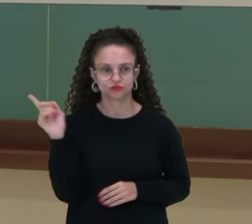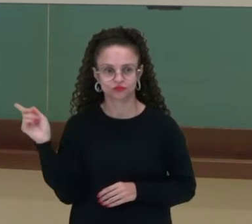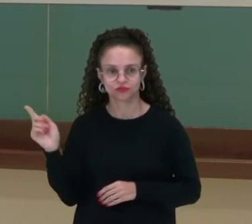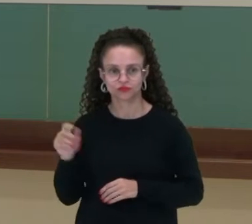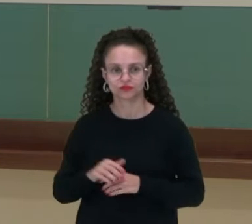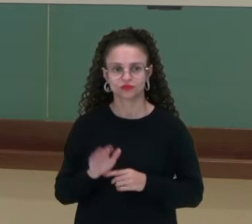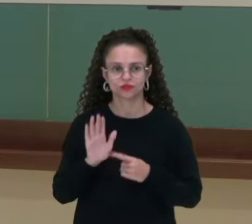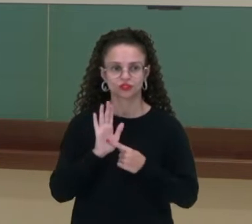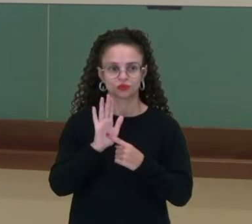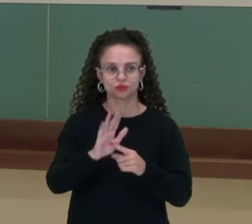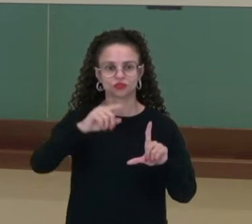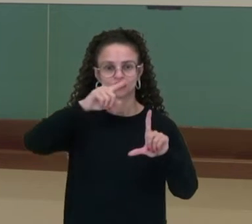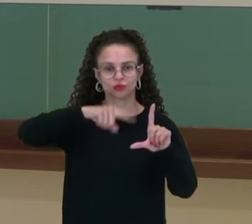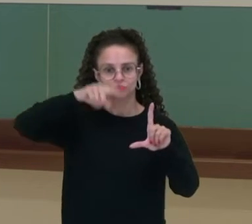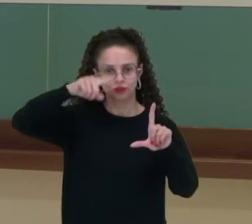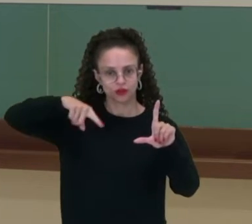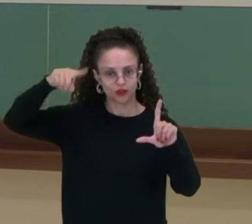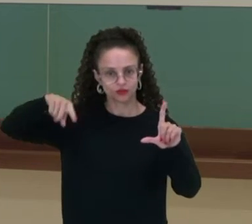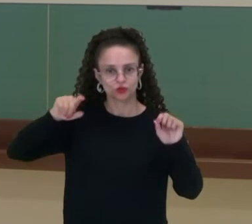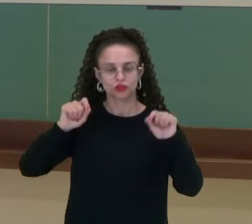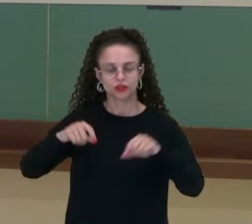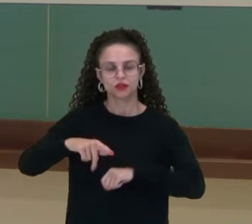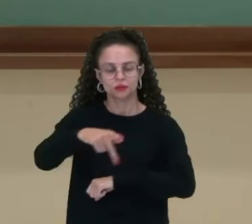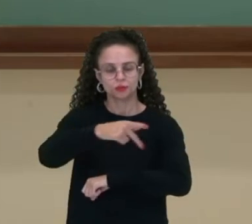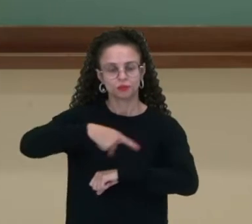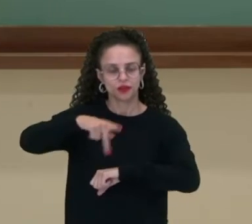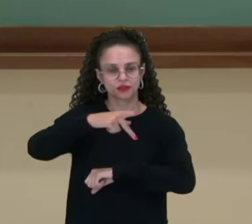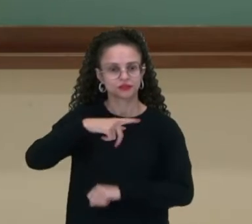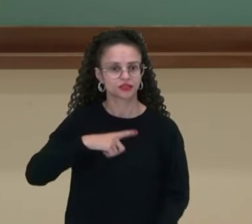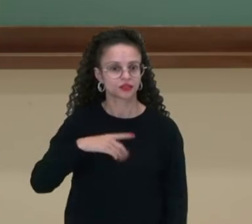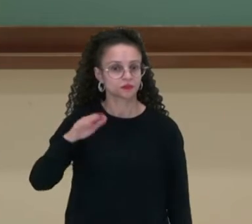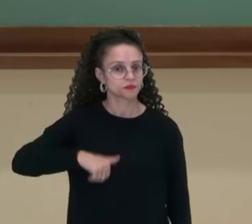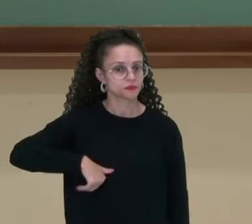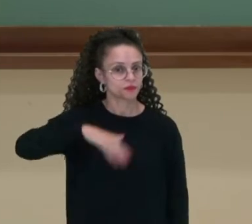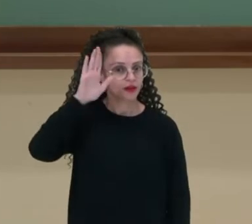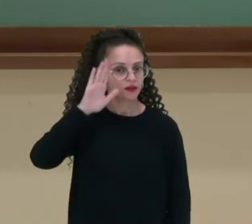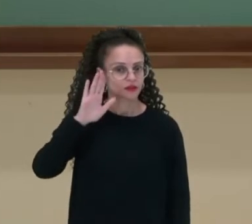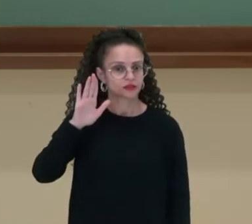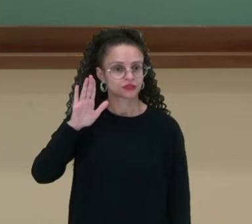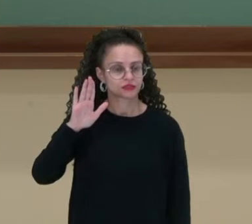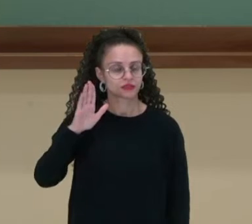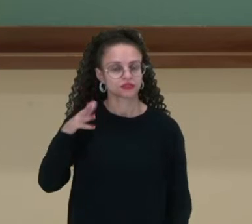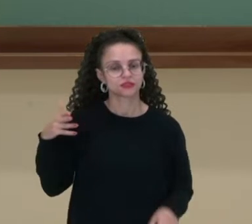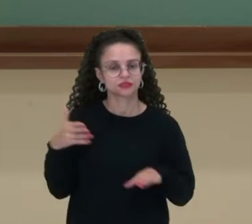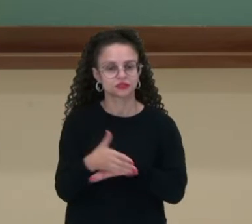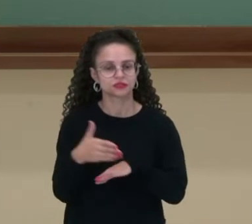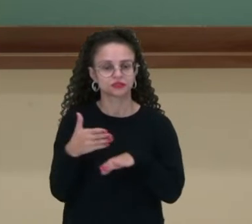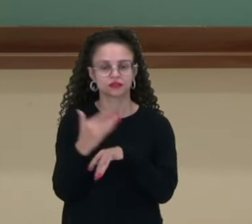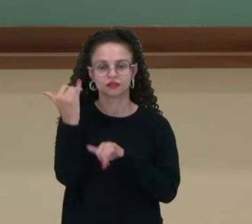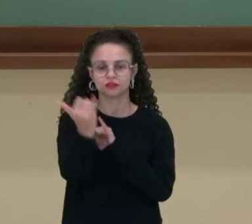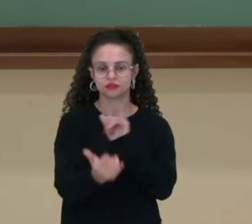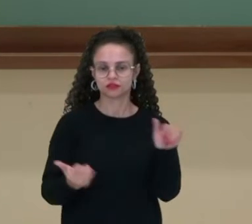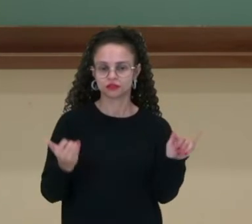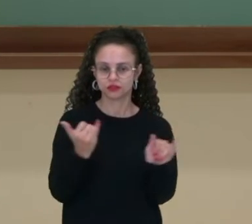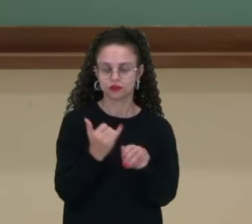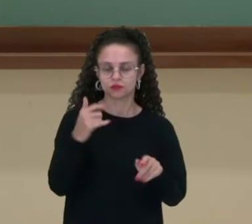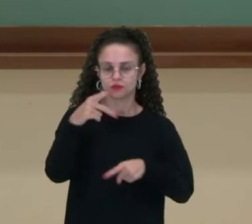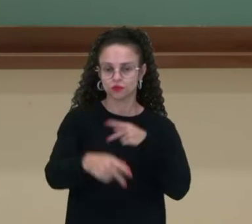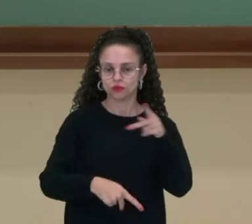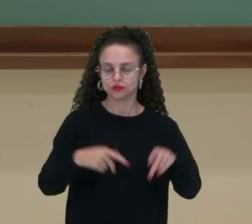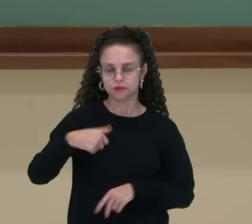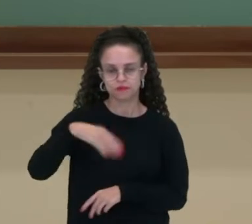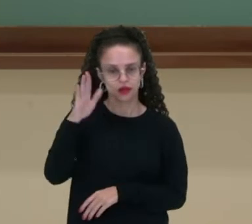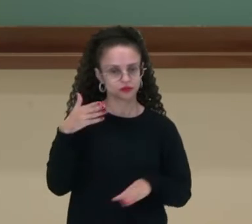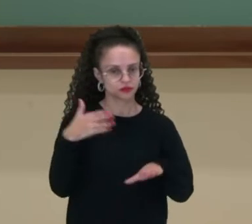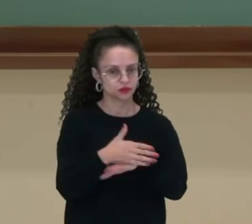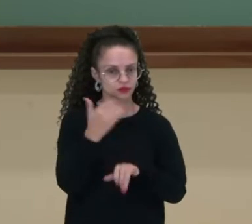mostrando aqui um gráfico em que os países que têm mais acesso à internet, né? A população tem mais acesso à